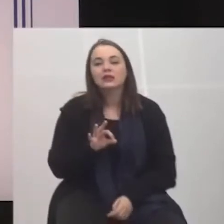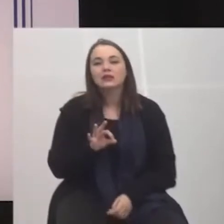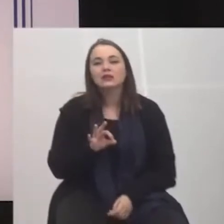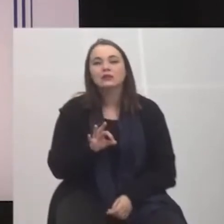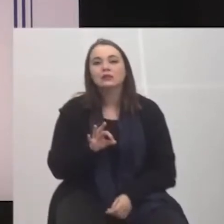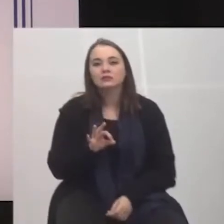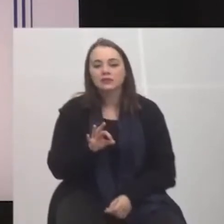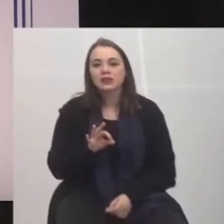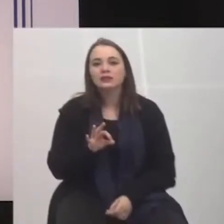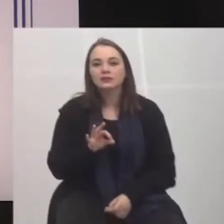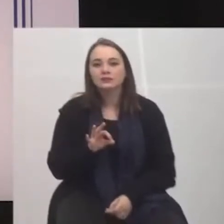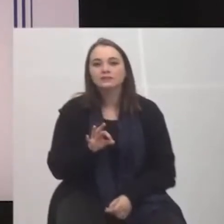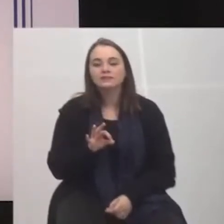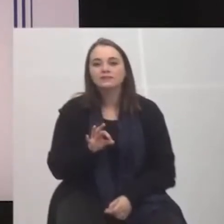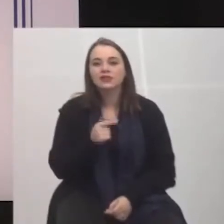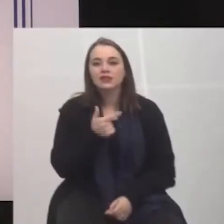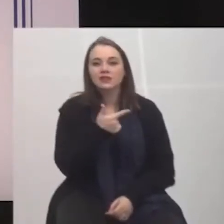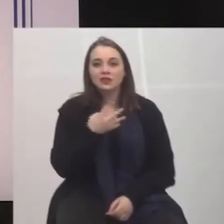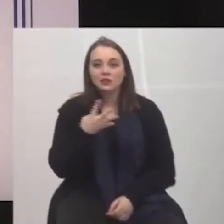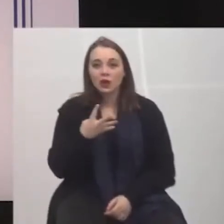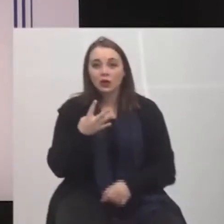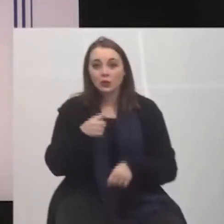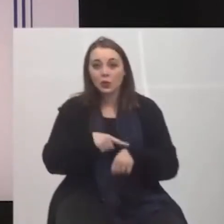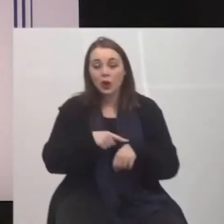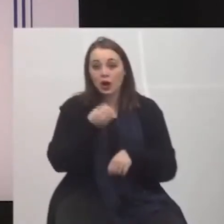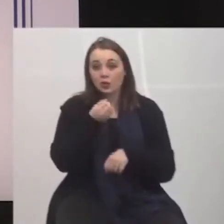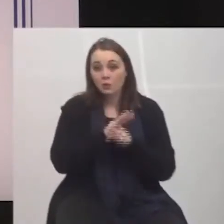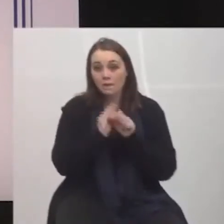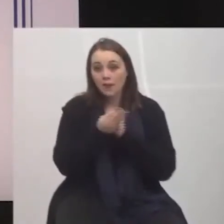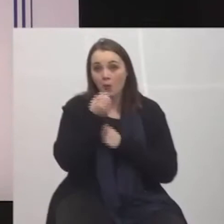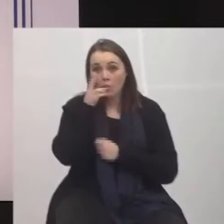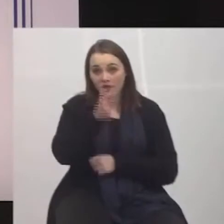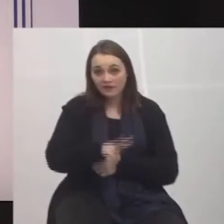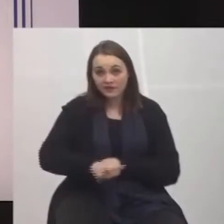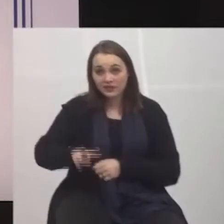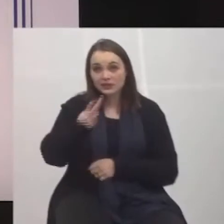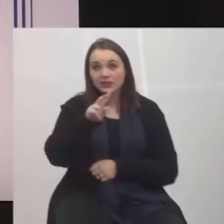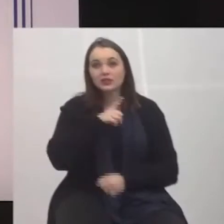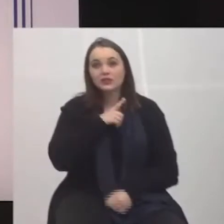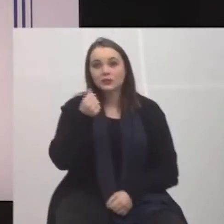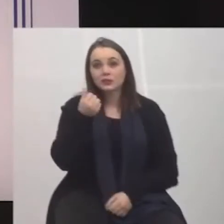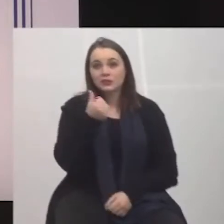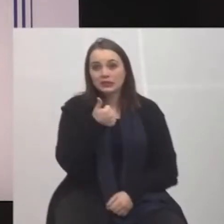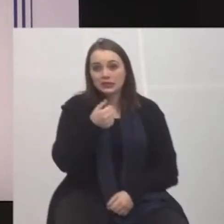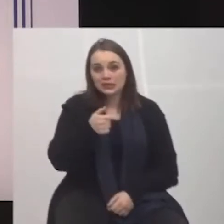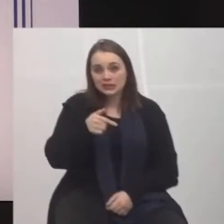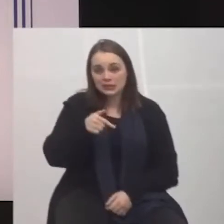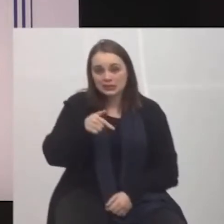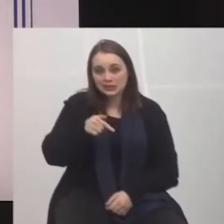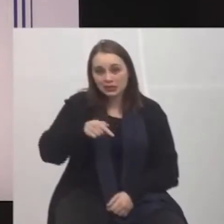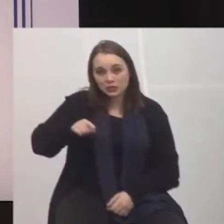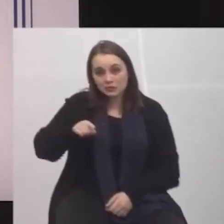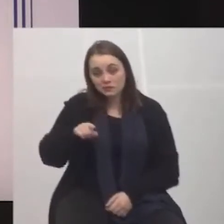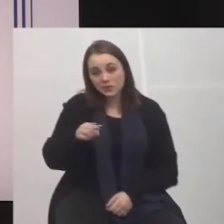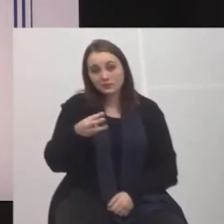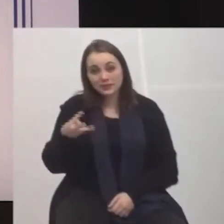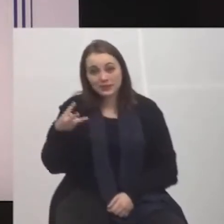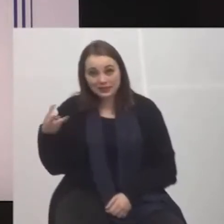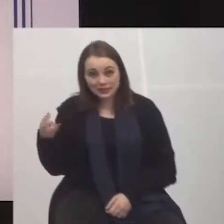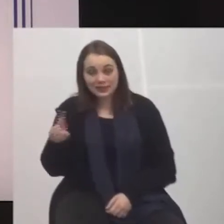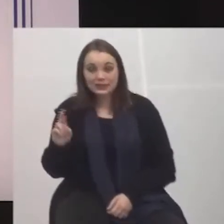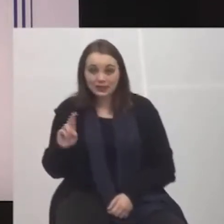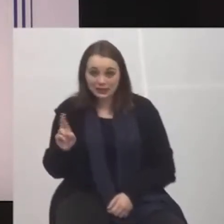inteiro, né? 24 horas da Boa Vista com 17.033, um aumento de